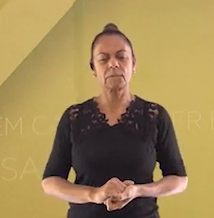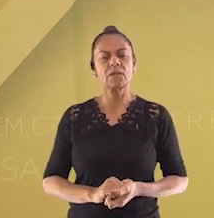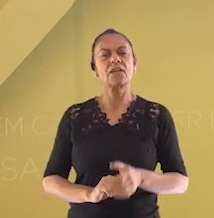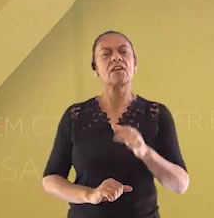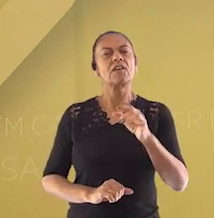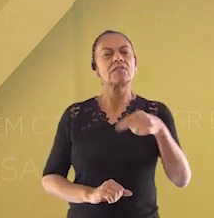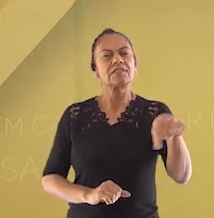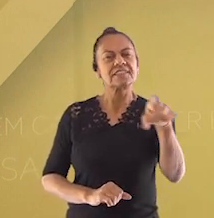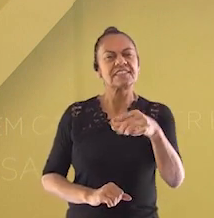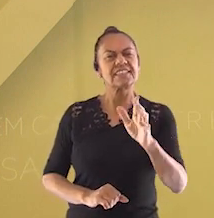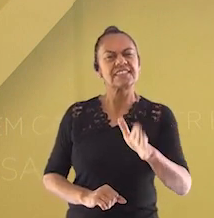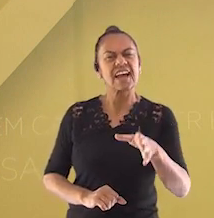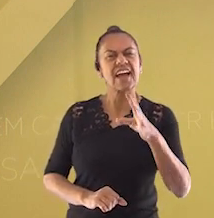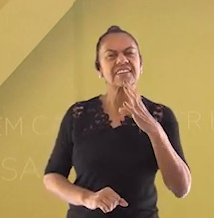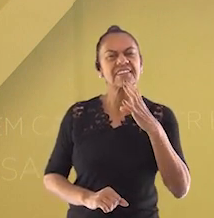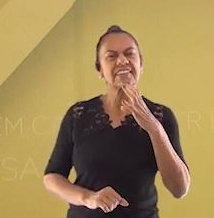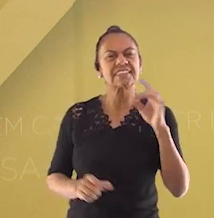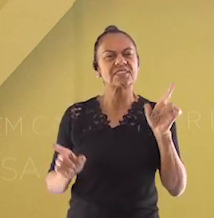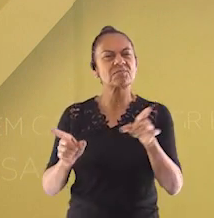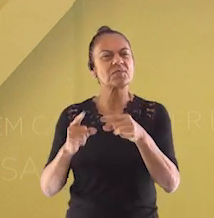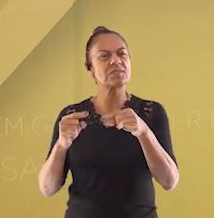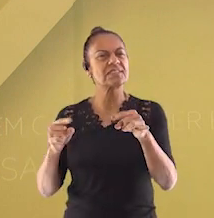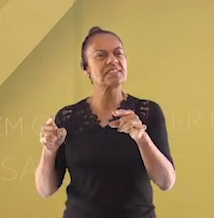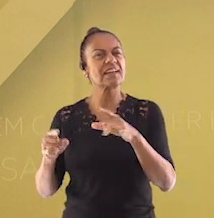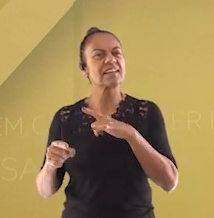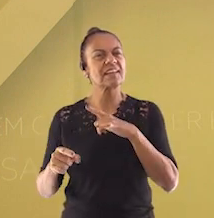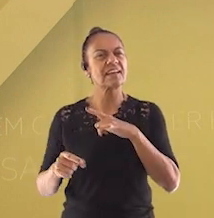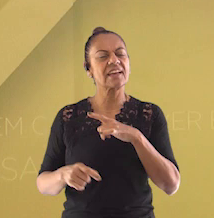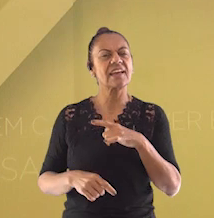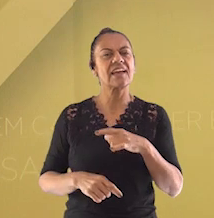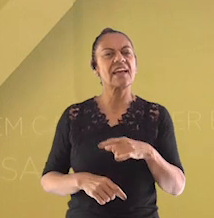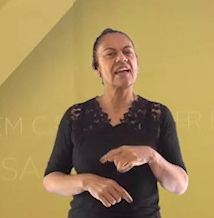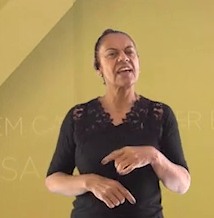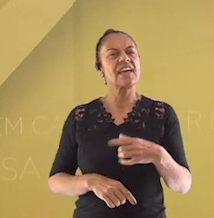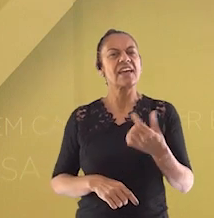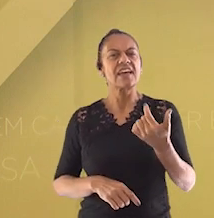escutar aquela música do Stevie Wonder